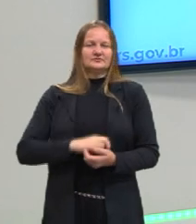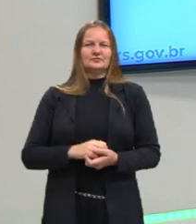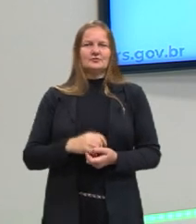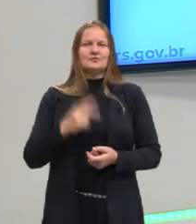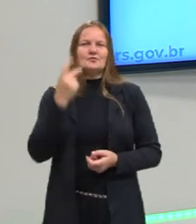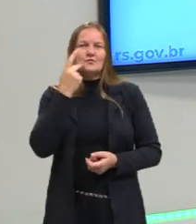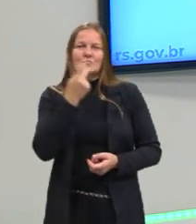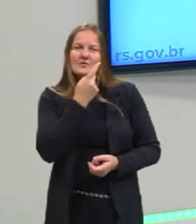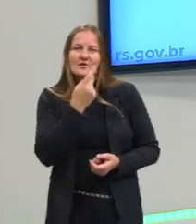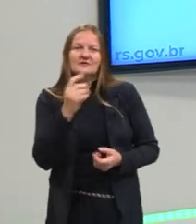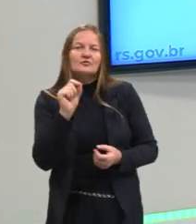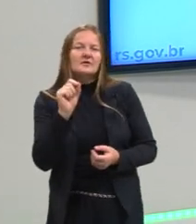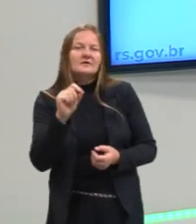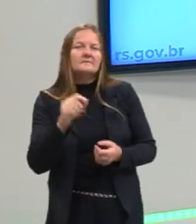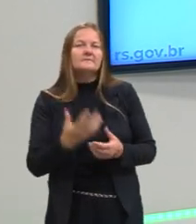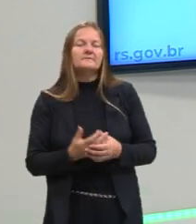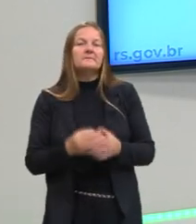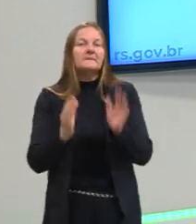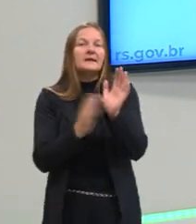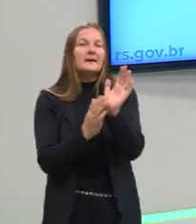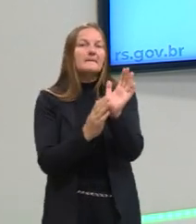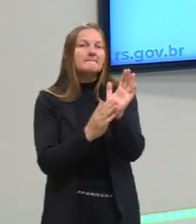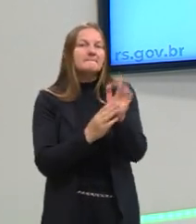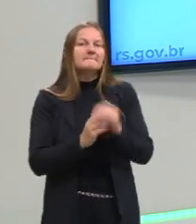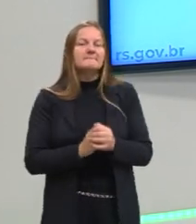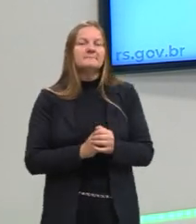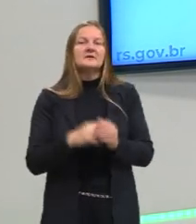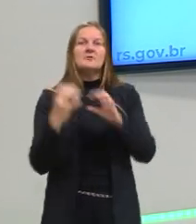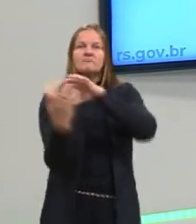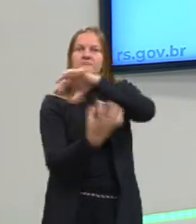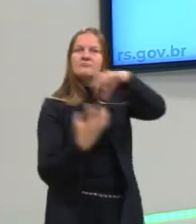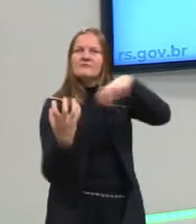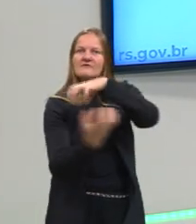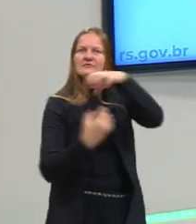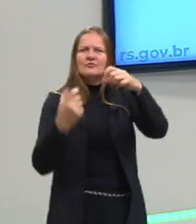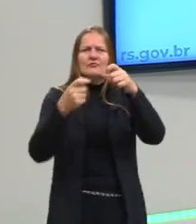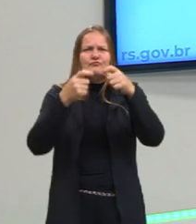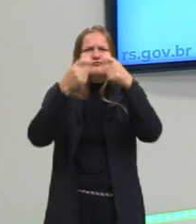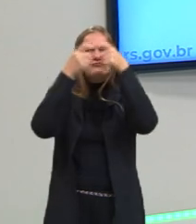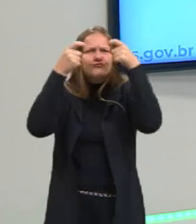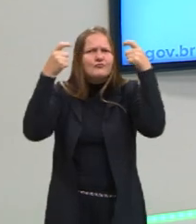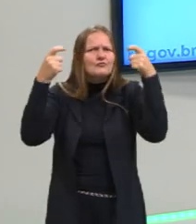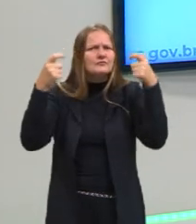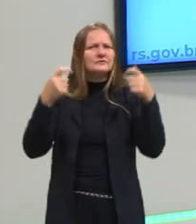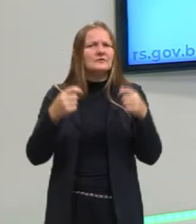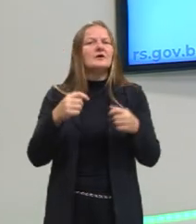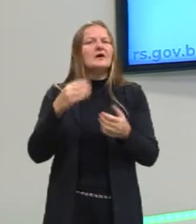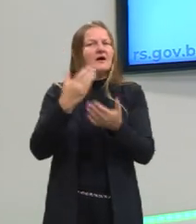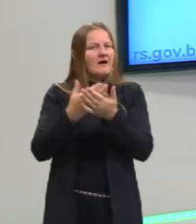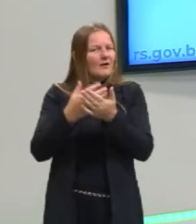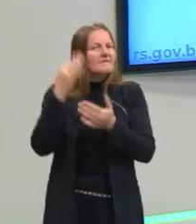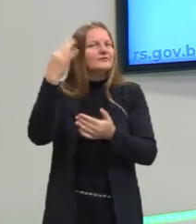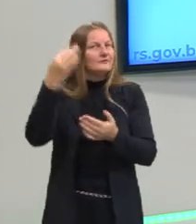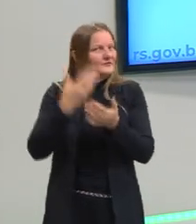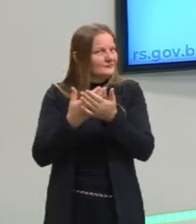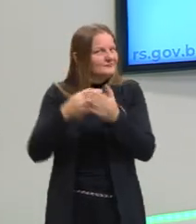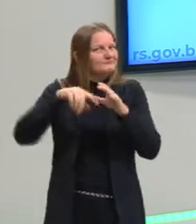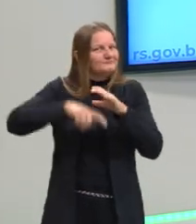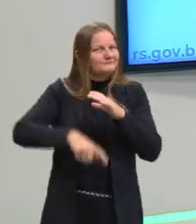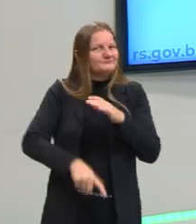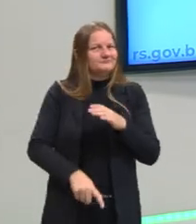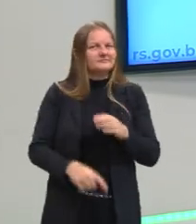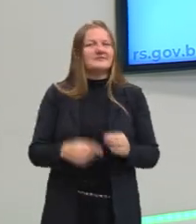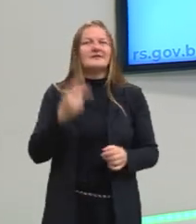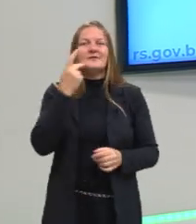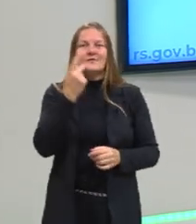que o Kant propõe o Kant propõe uma revolução no conhecimento que nós vamos ver nas aulas de filosofia né mas o Kant